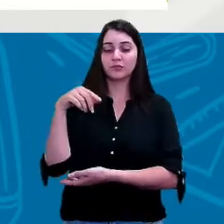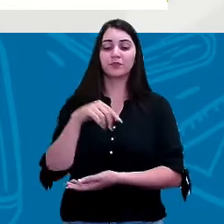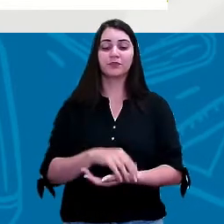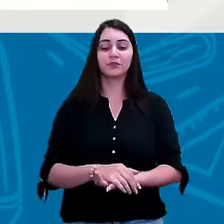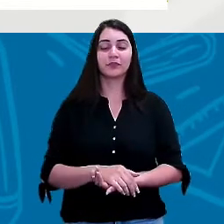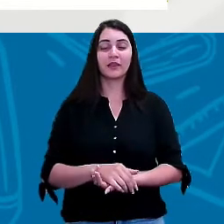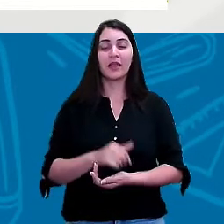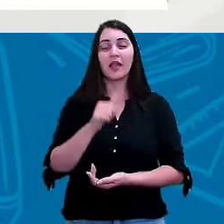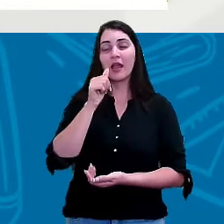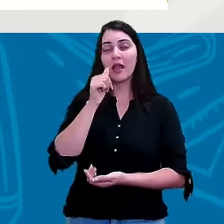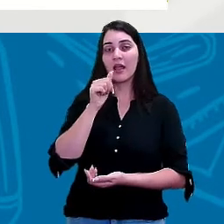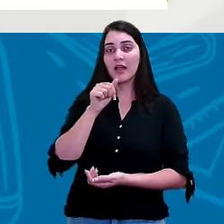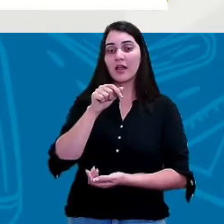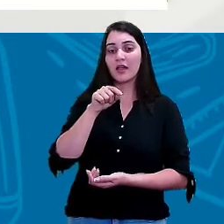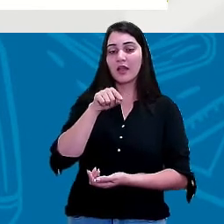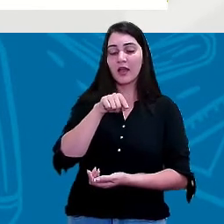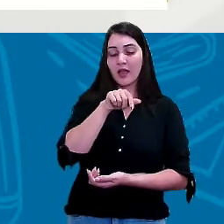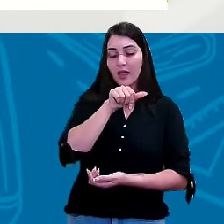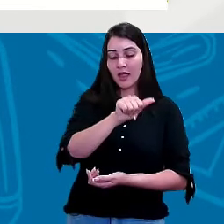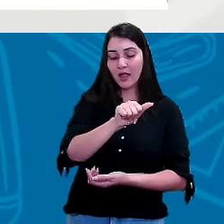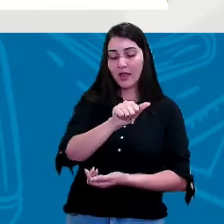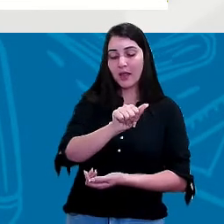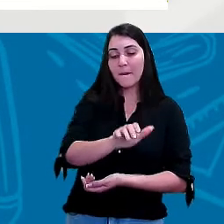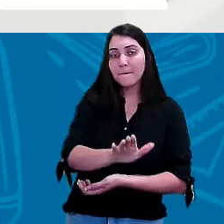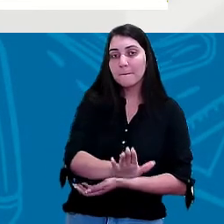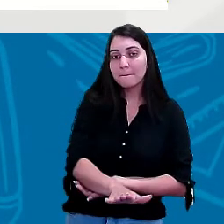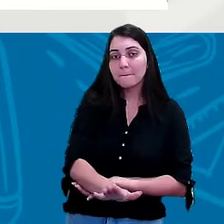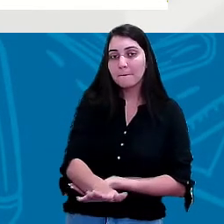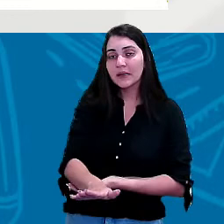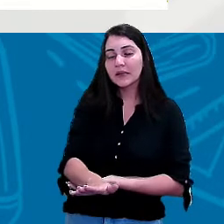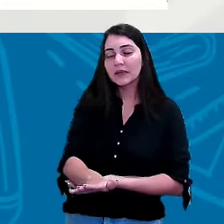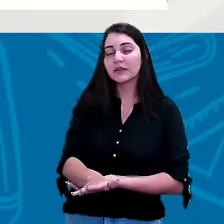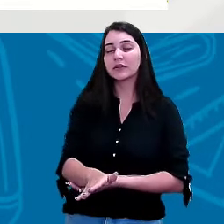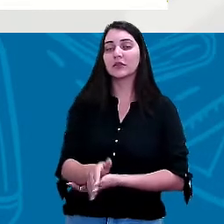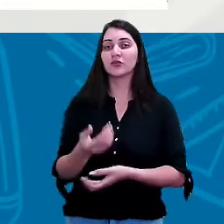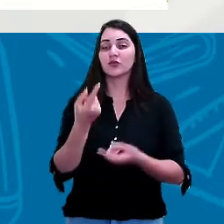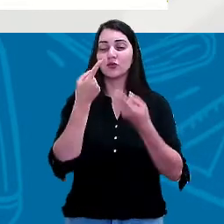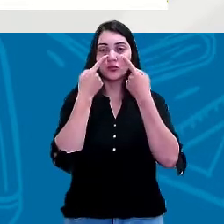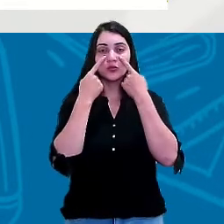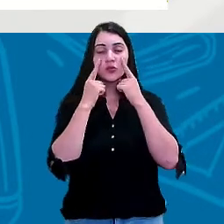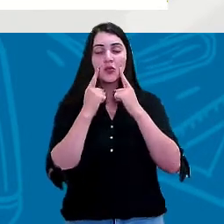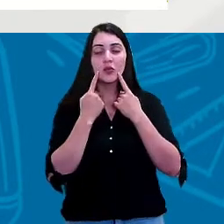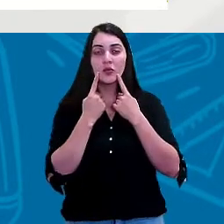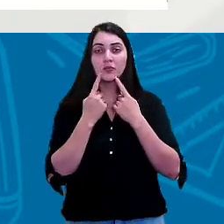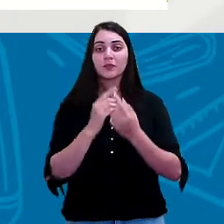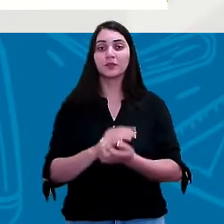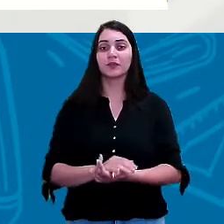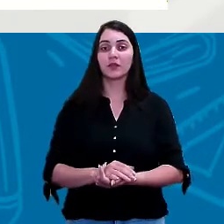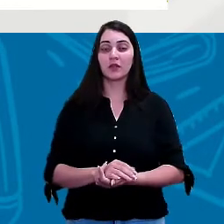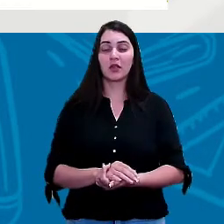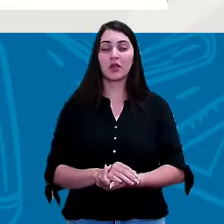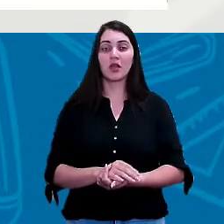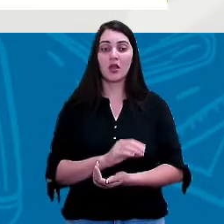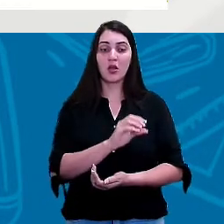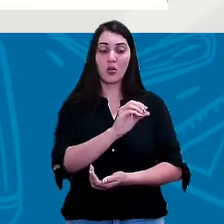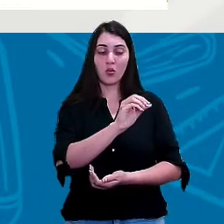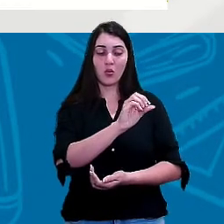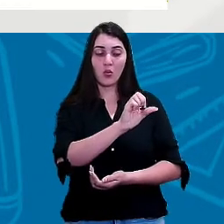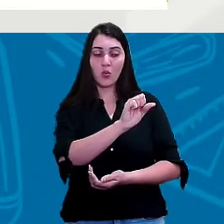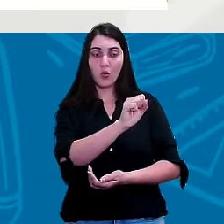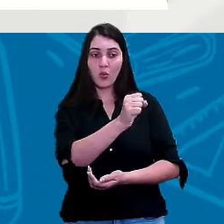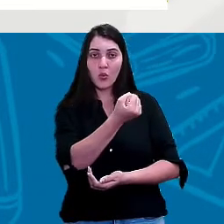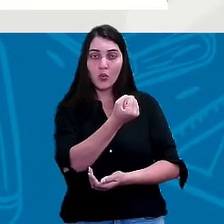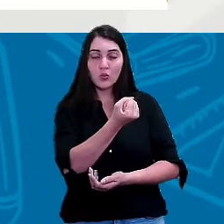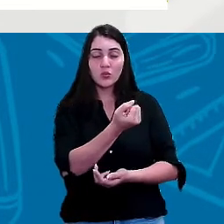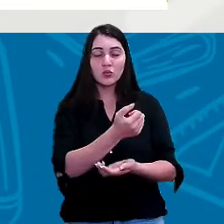chorou, a criança. Os carros são caros. Se minha frase